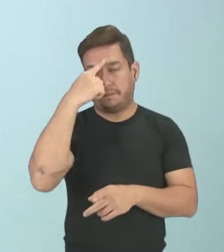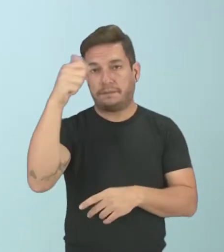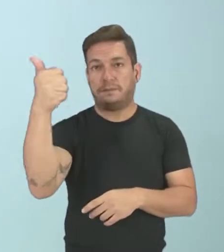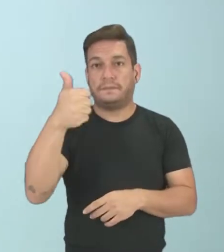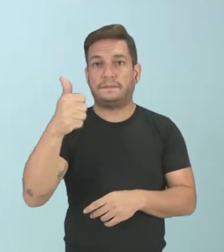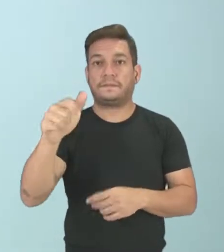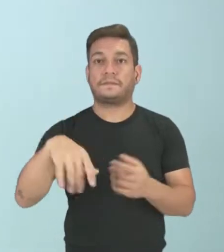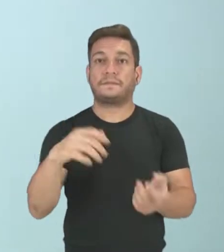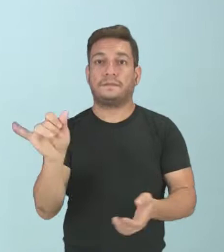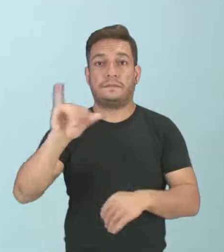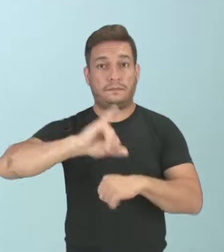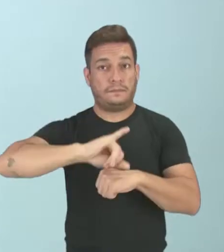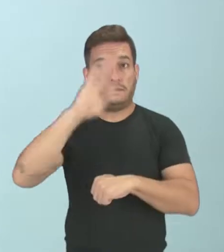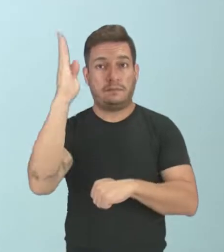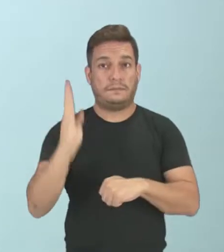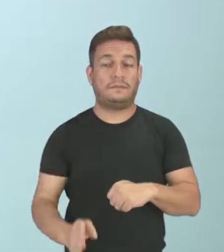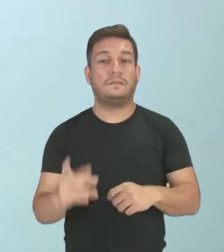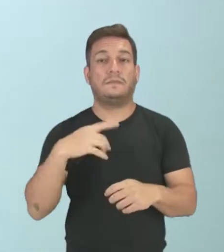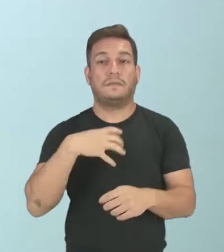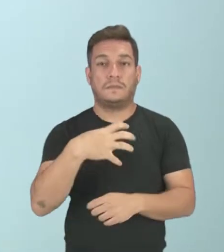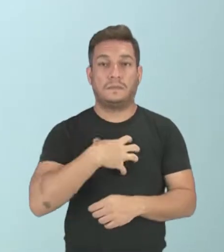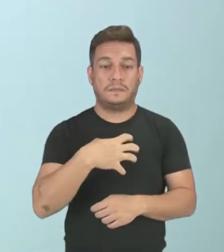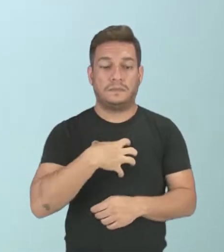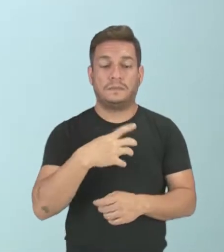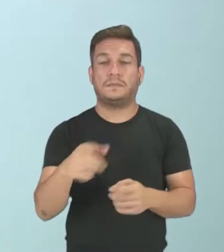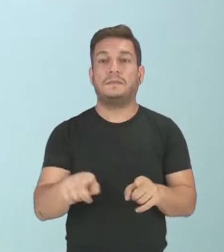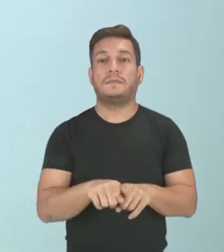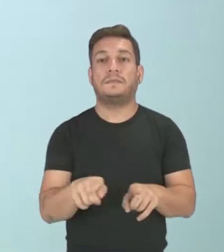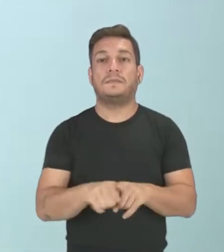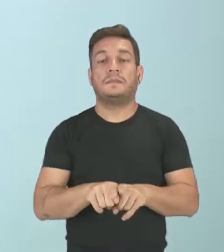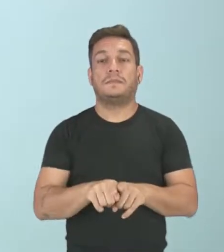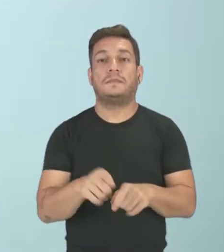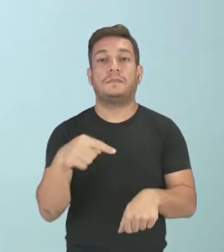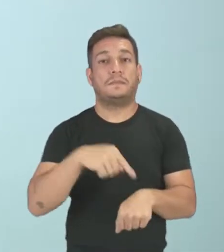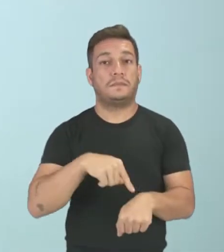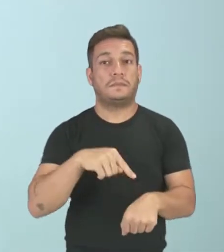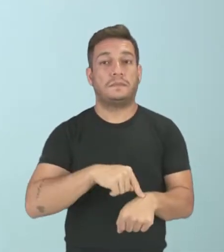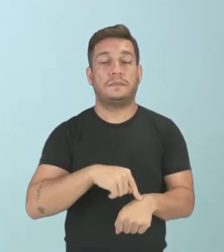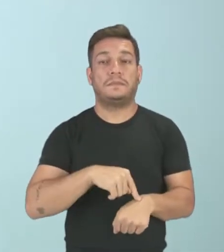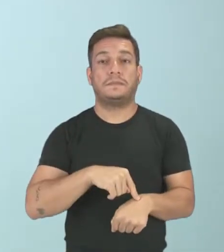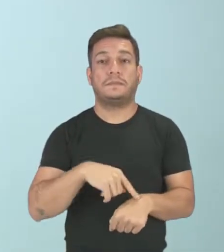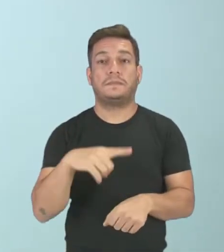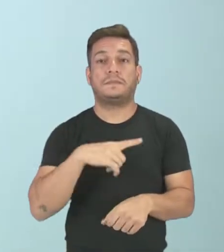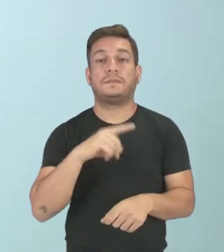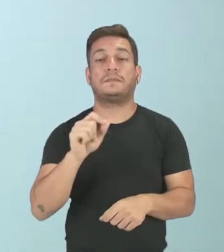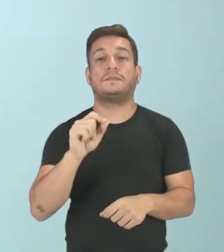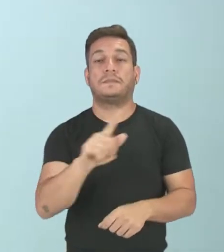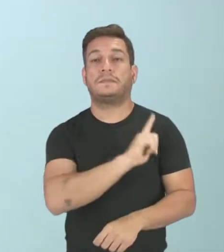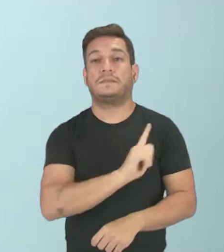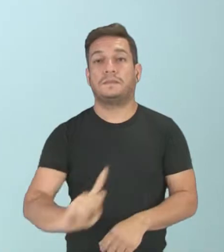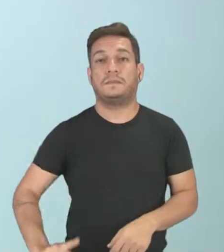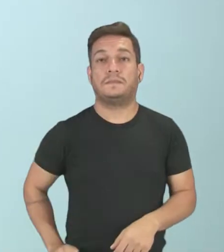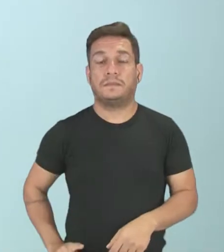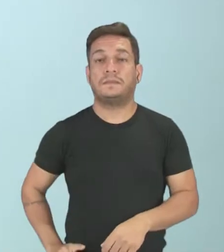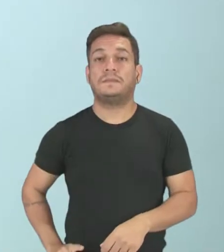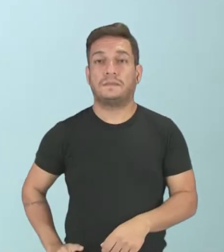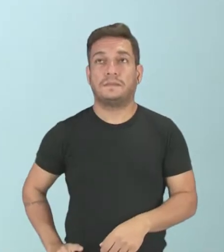primeira capital do Brasil, que foi Salvador, e nesse momento nós tínhamos um